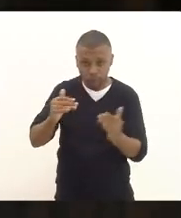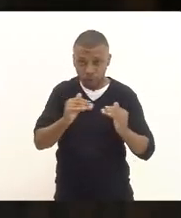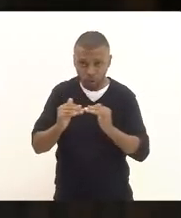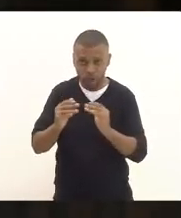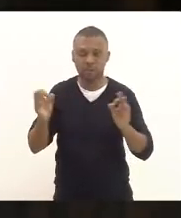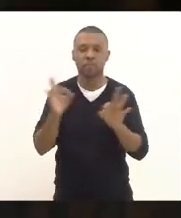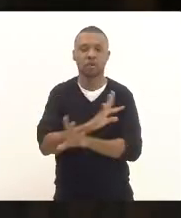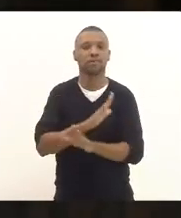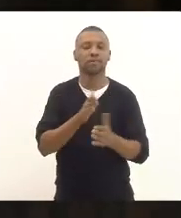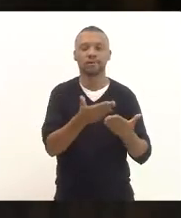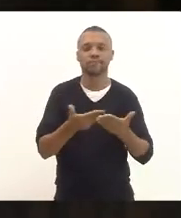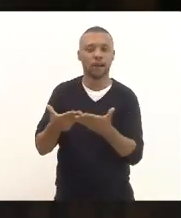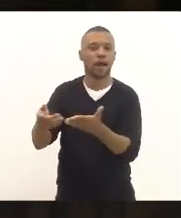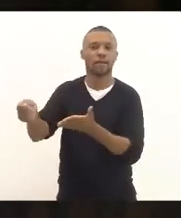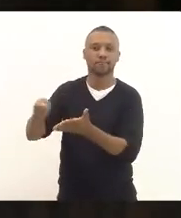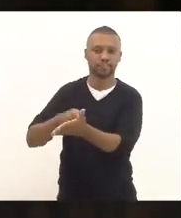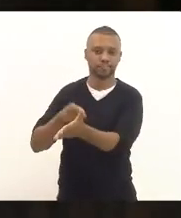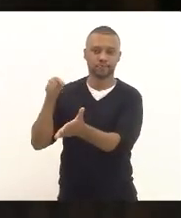como estão aprovadas